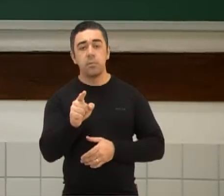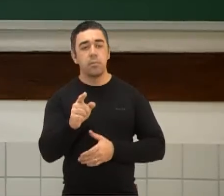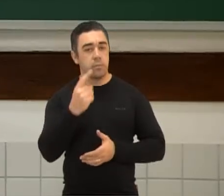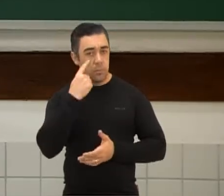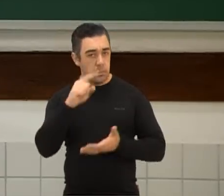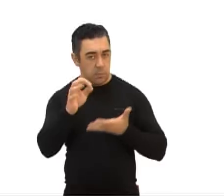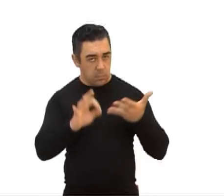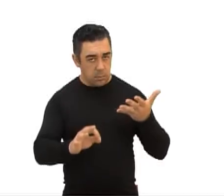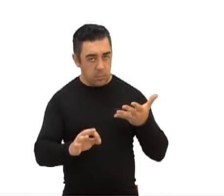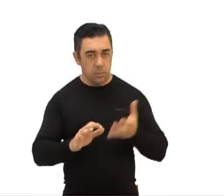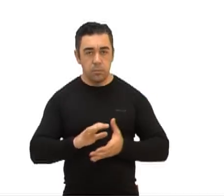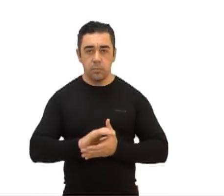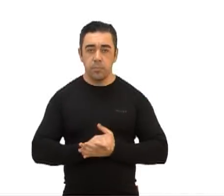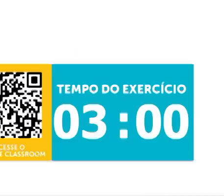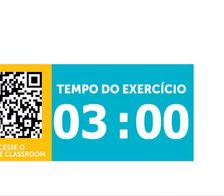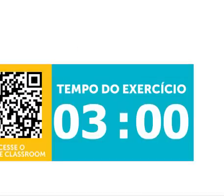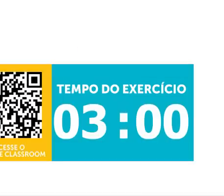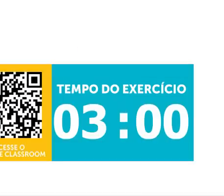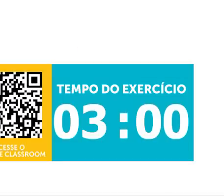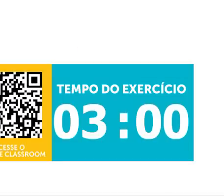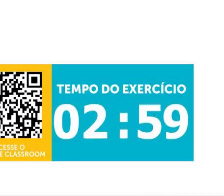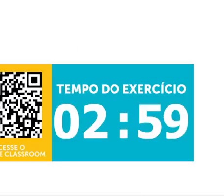que nós já voltamos.